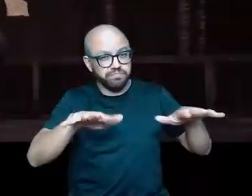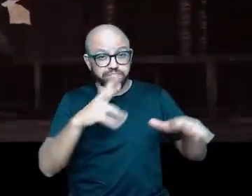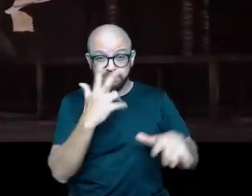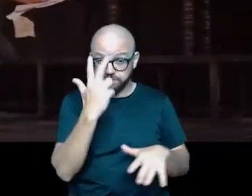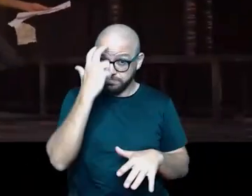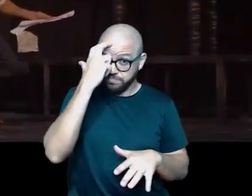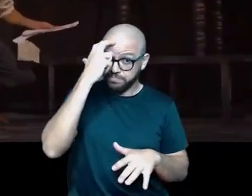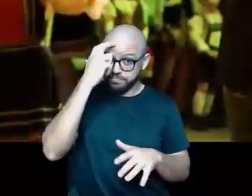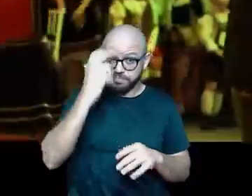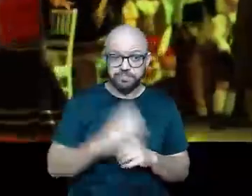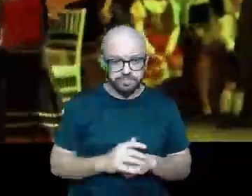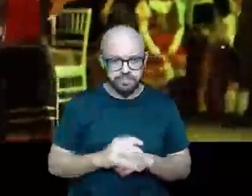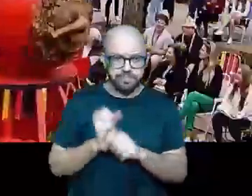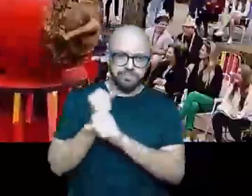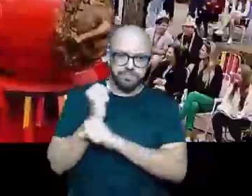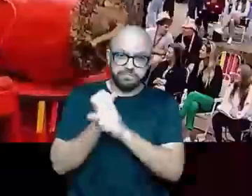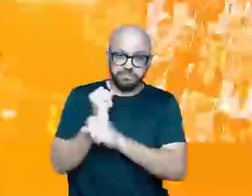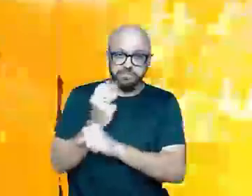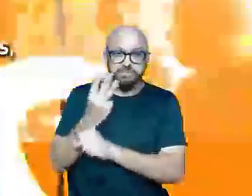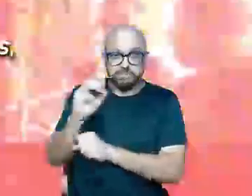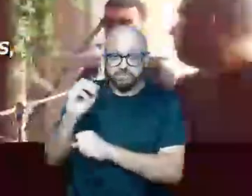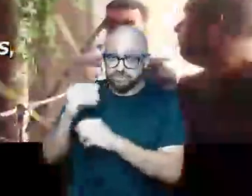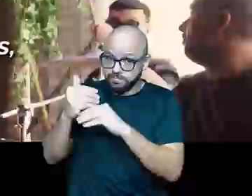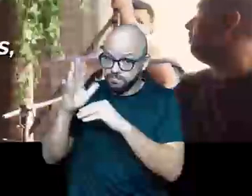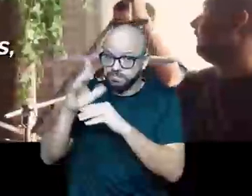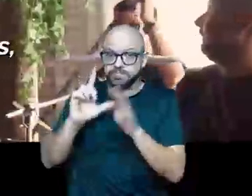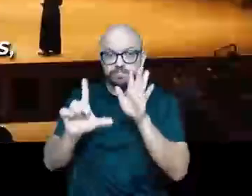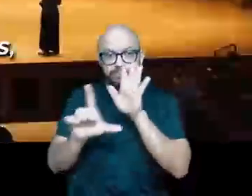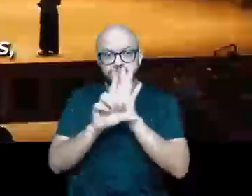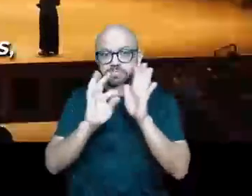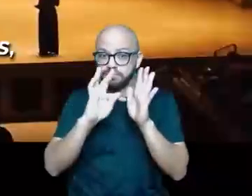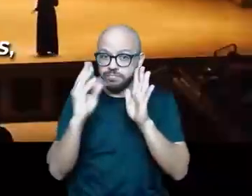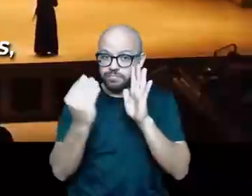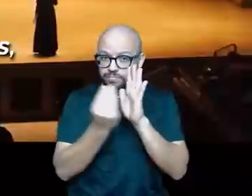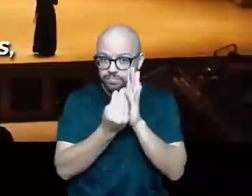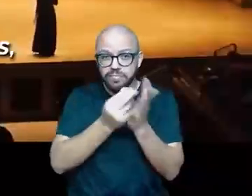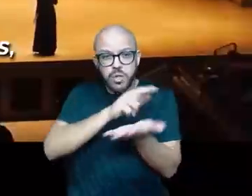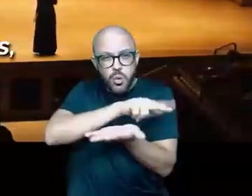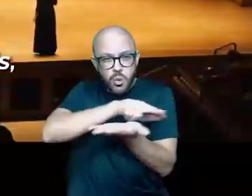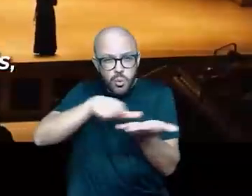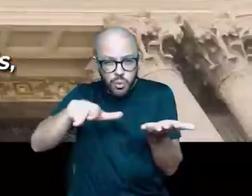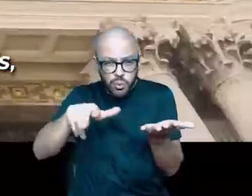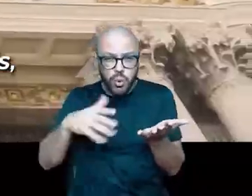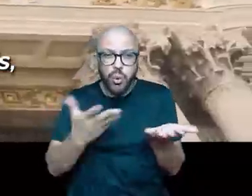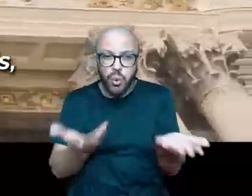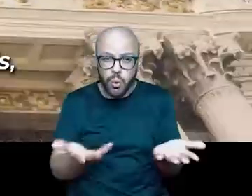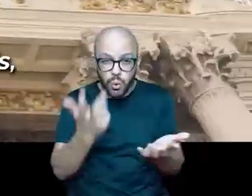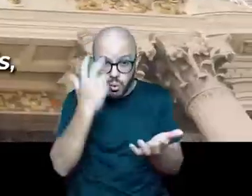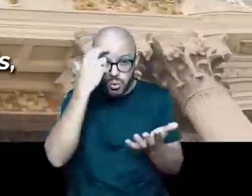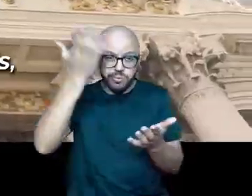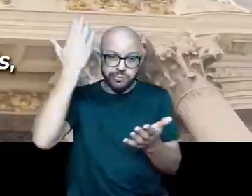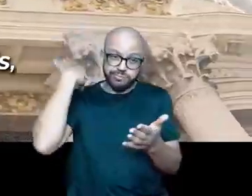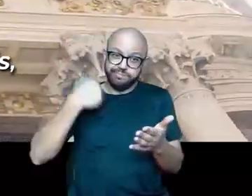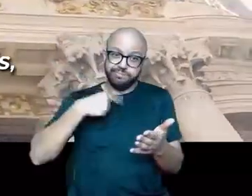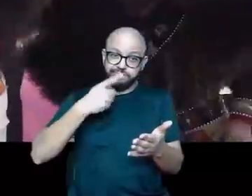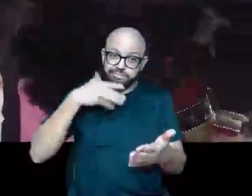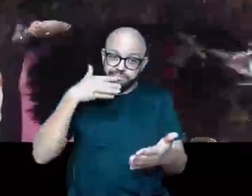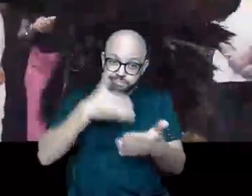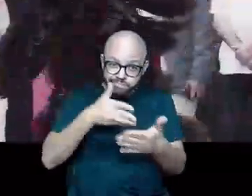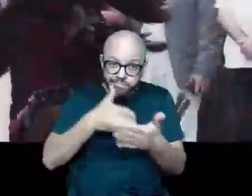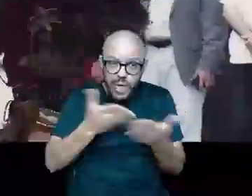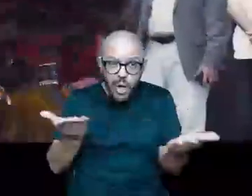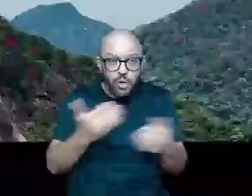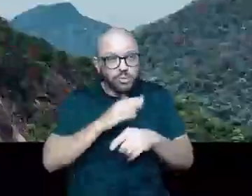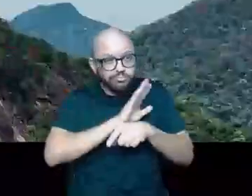produção e à difusão cultural. Ao longo de mais de 3 décadas, a Rouanet permitiu que inúmeras iniciativas culturais,